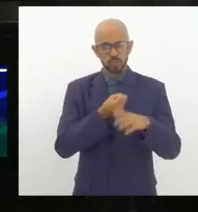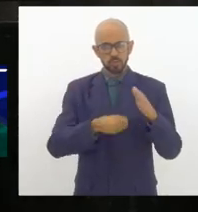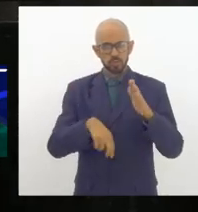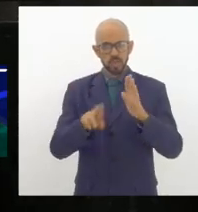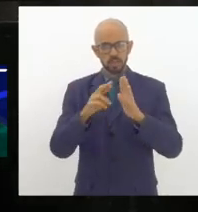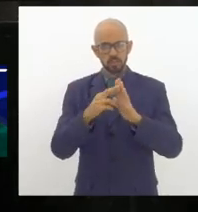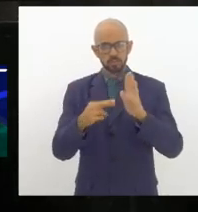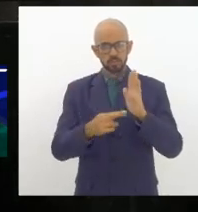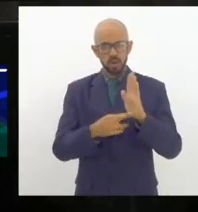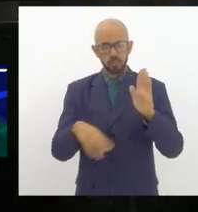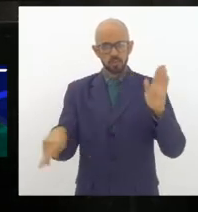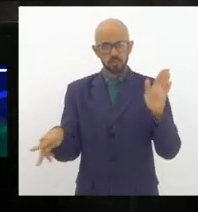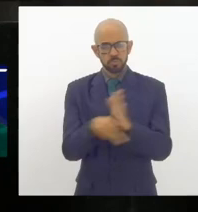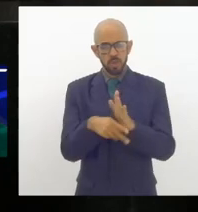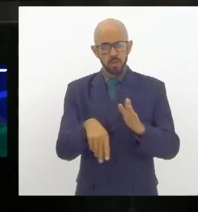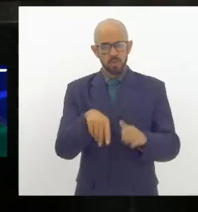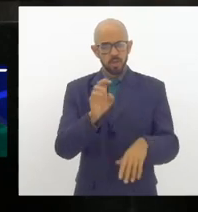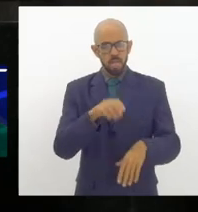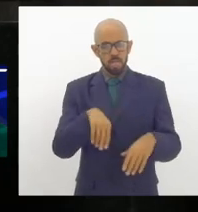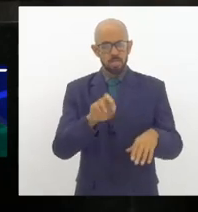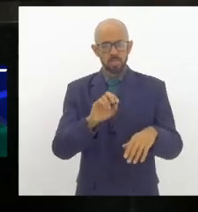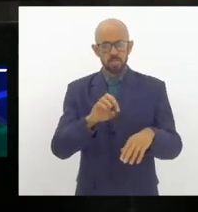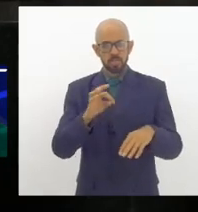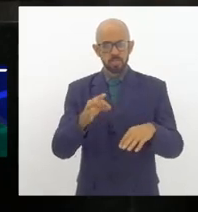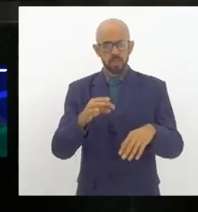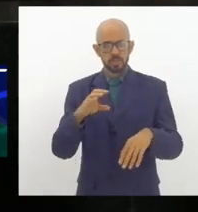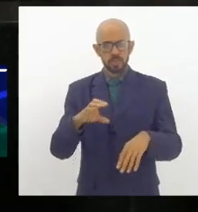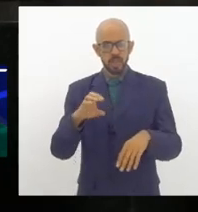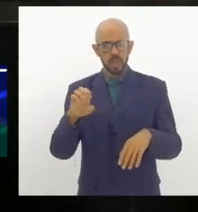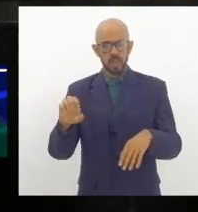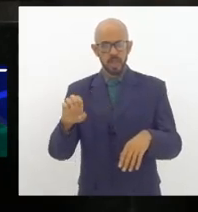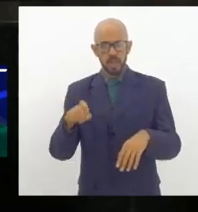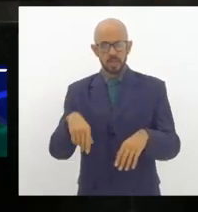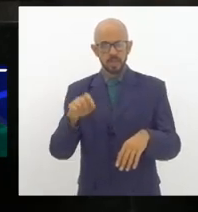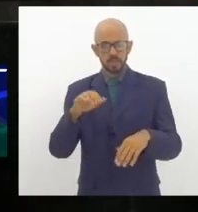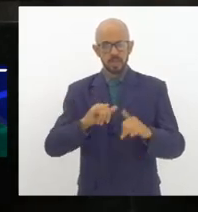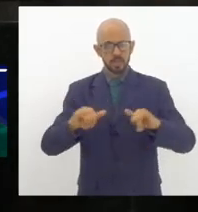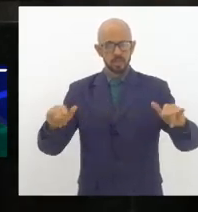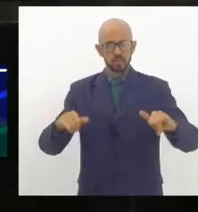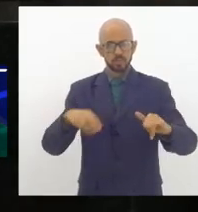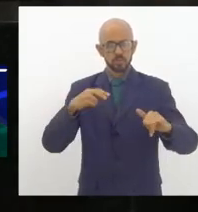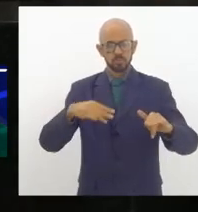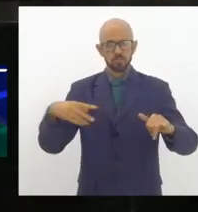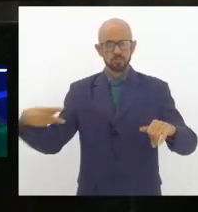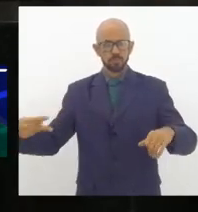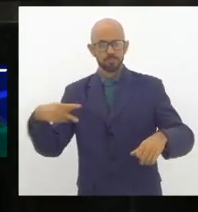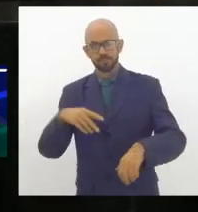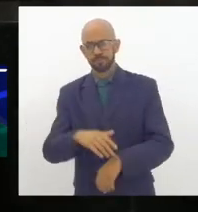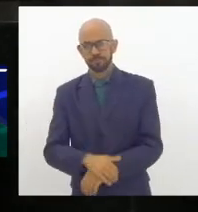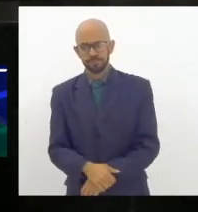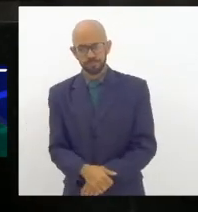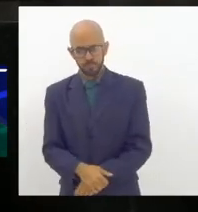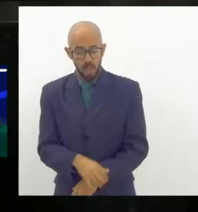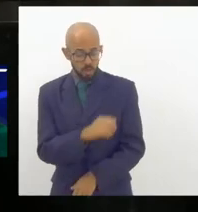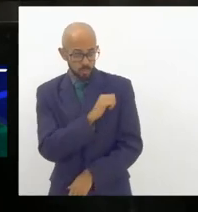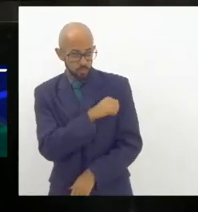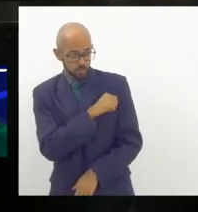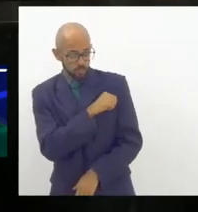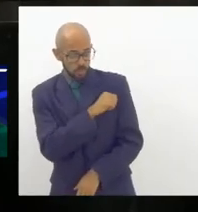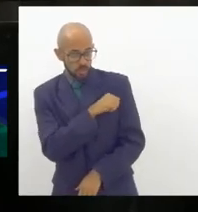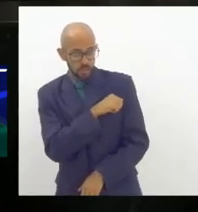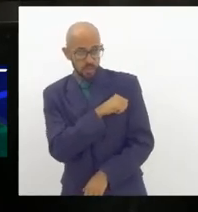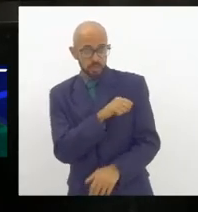relatório do Tribunal de Contas e da denúncia do Ministério Público Estadual aliás auditoria feita